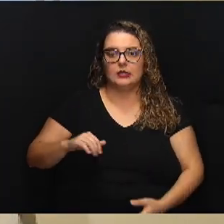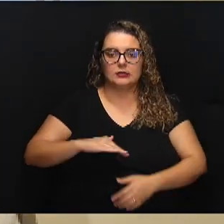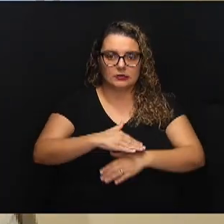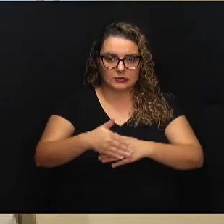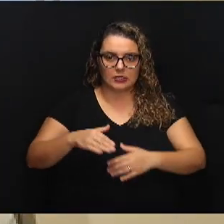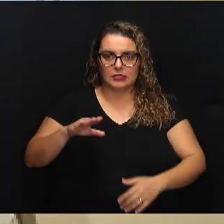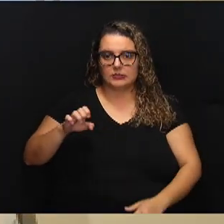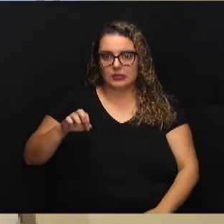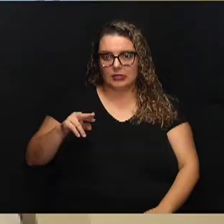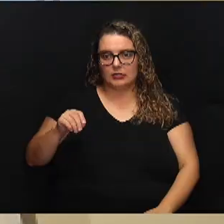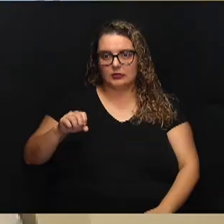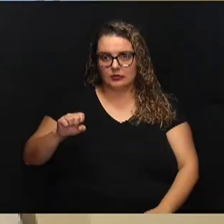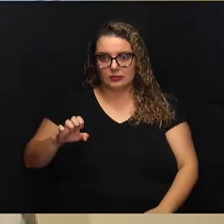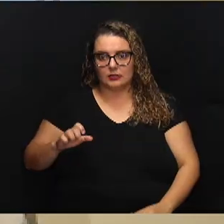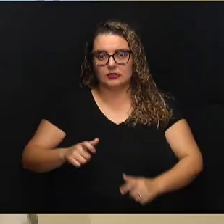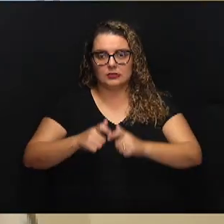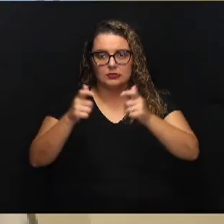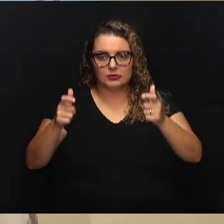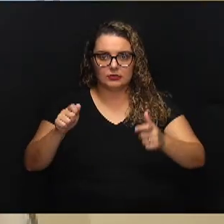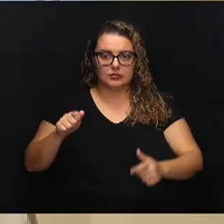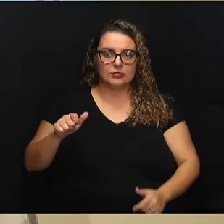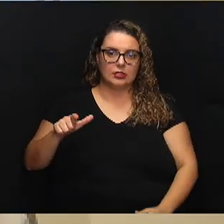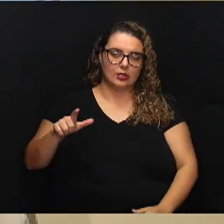serosa e de alto grau.